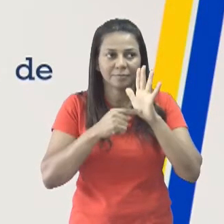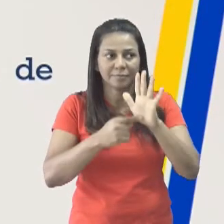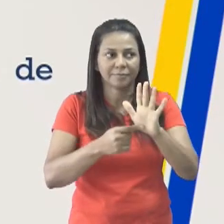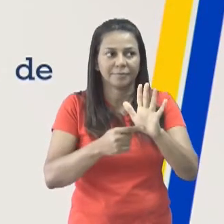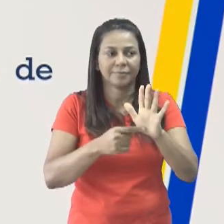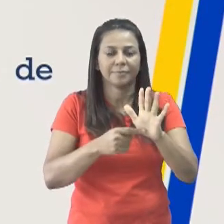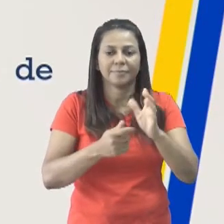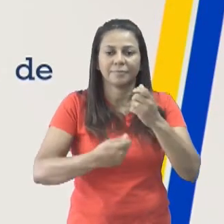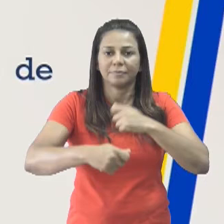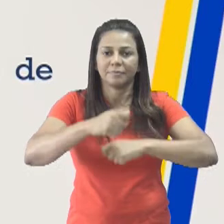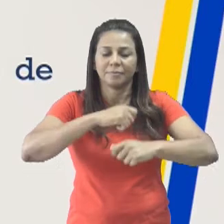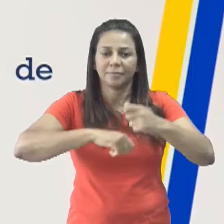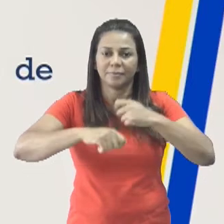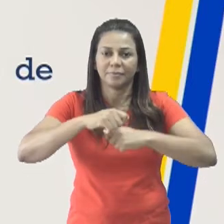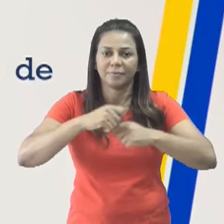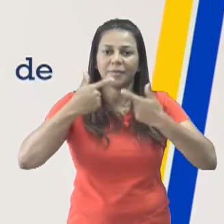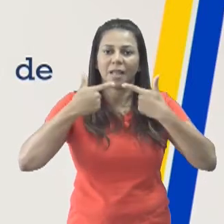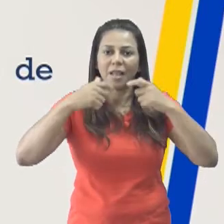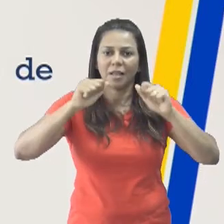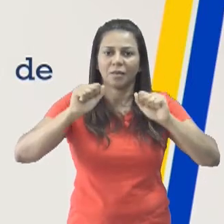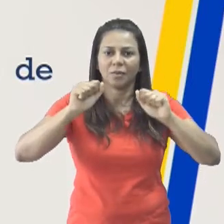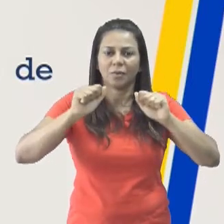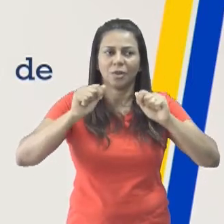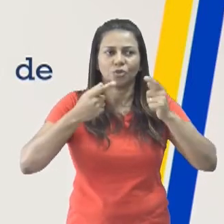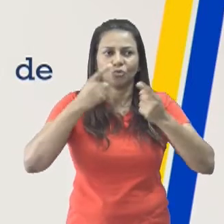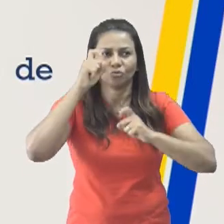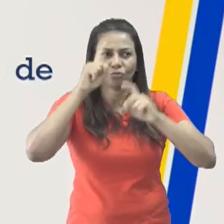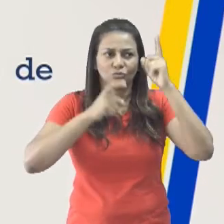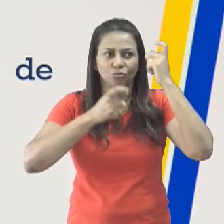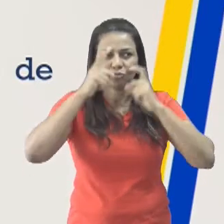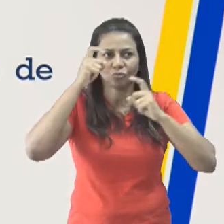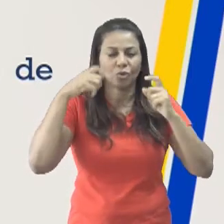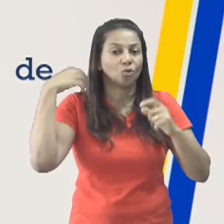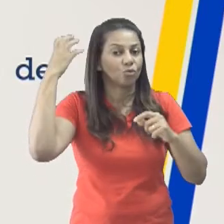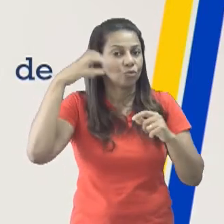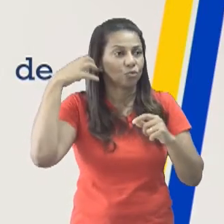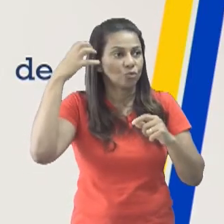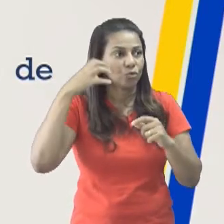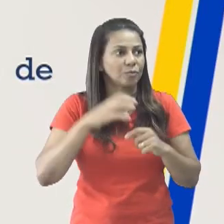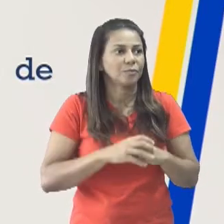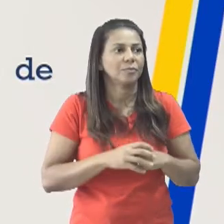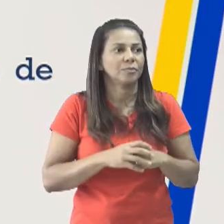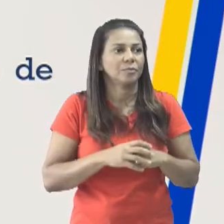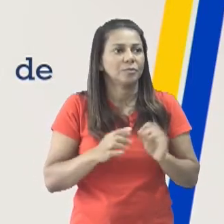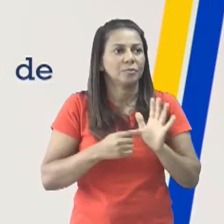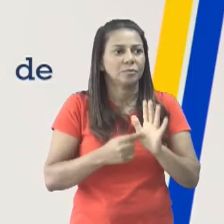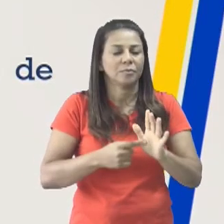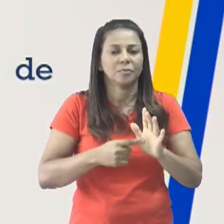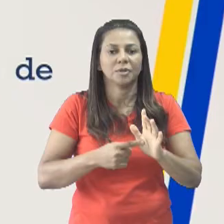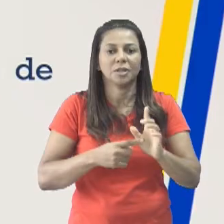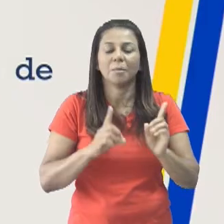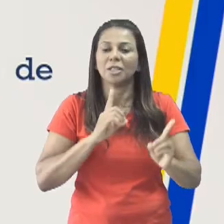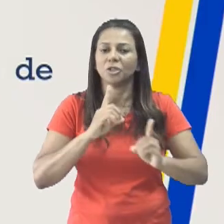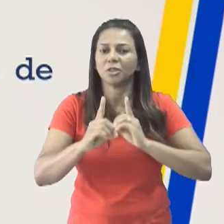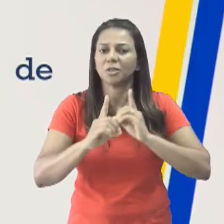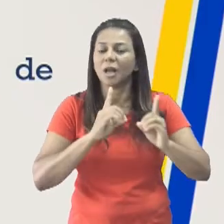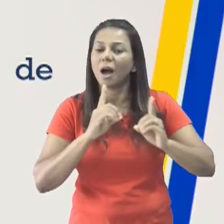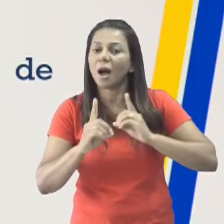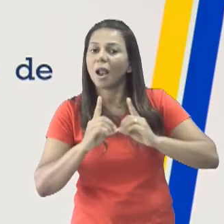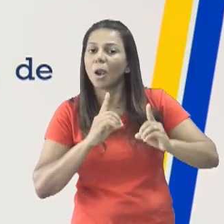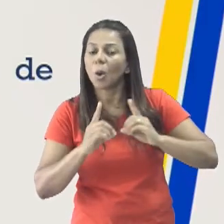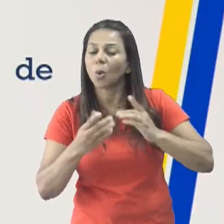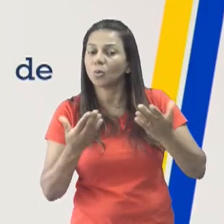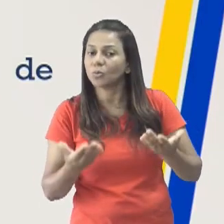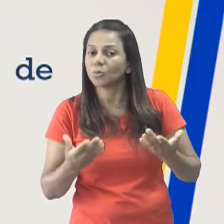seja, tem a linguagem gestual e tem a sonoplastia. Tem a presença de diálogos e de monólogos,